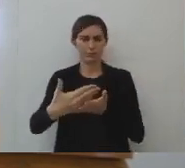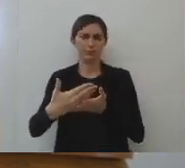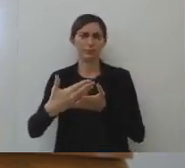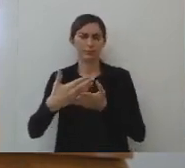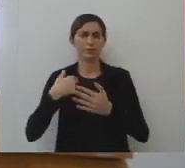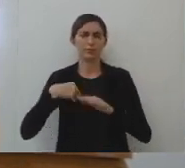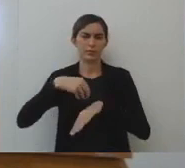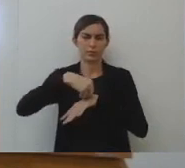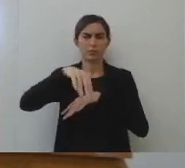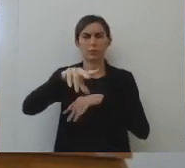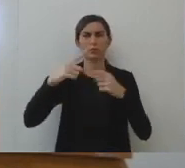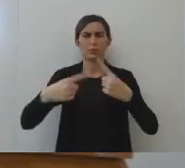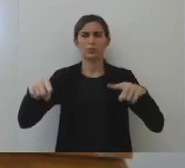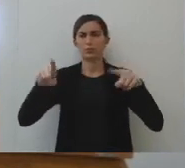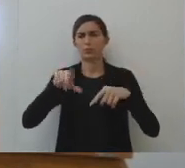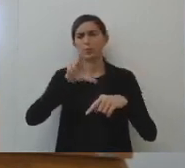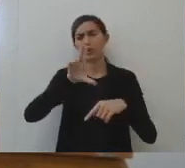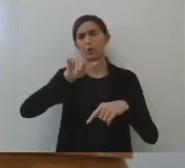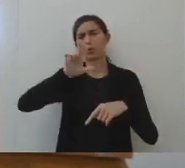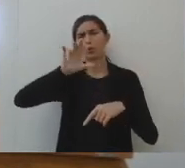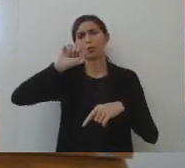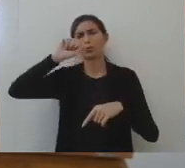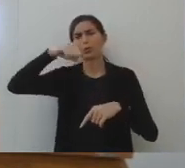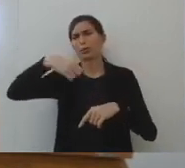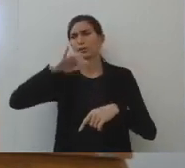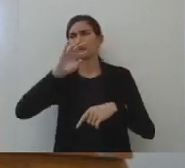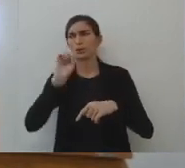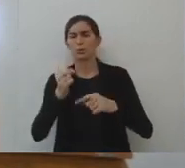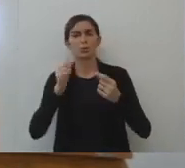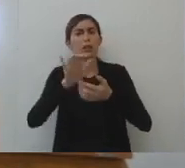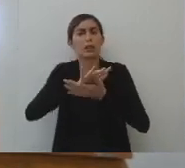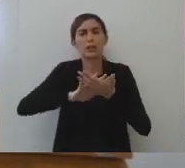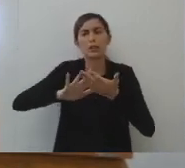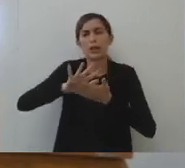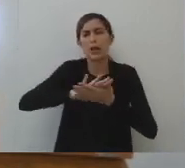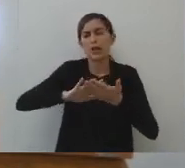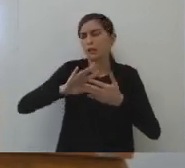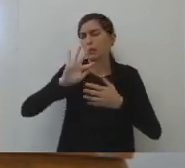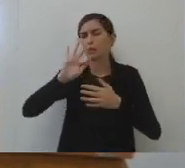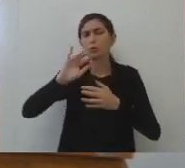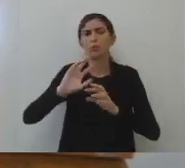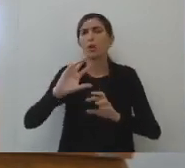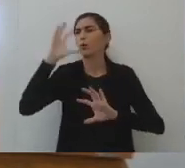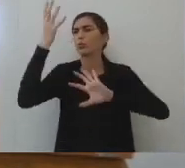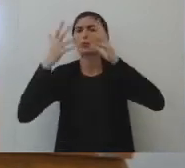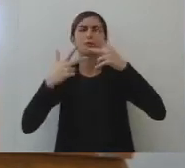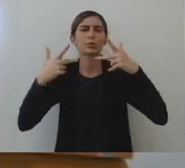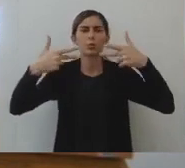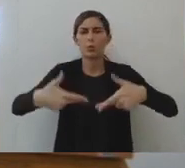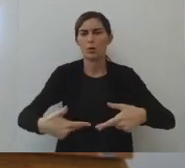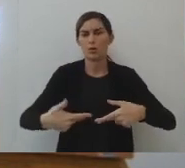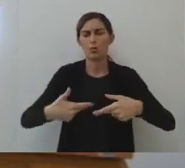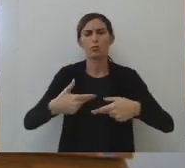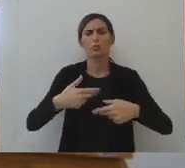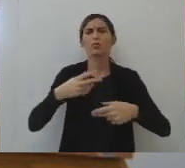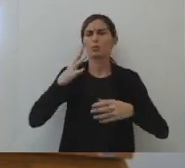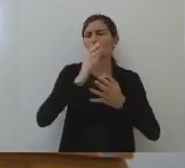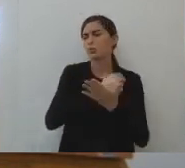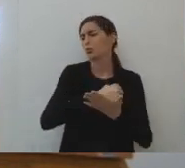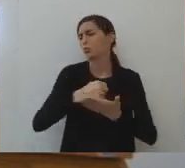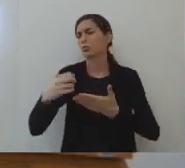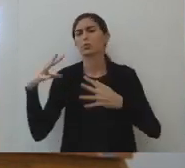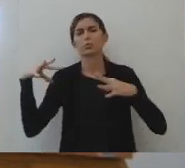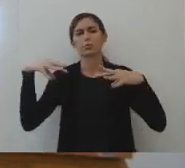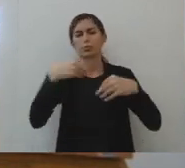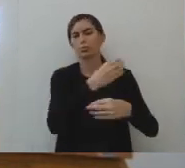eu trouxe uma música do Lulu Santos que fala o seguinte: nada do que foi será de novo do jeito que já foi um dia. Tudo passa,